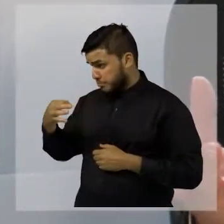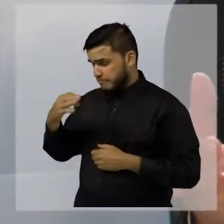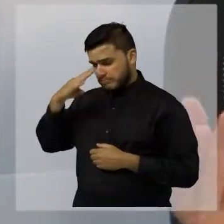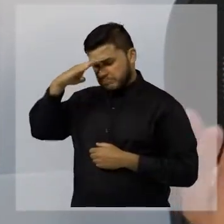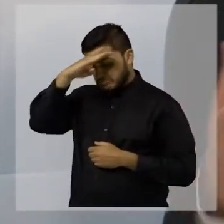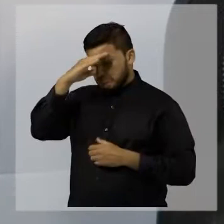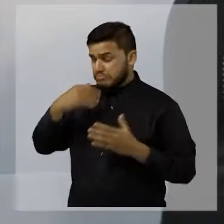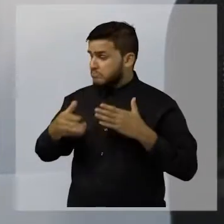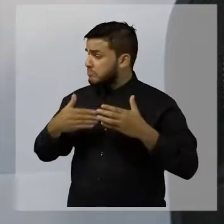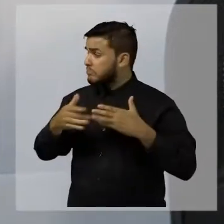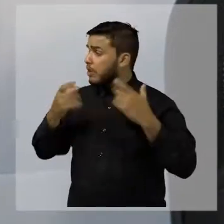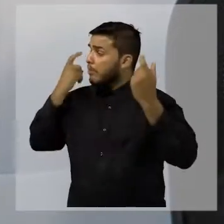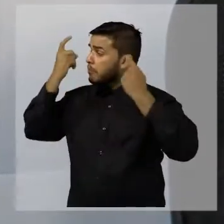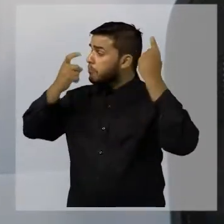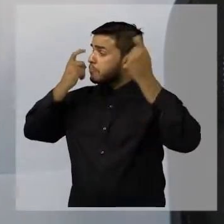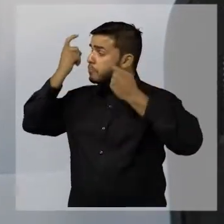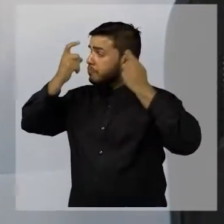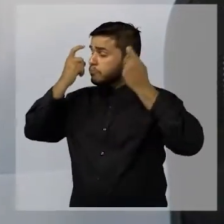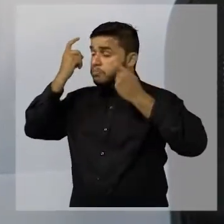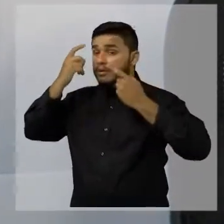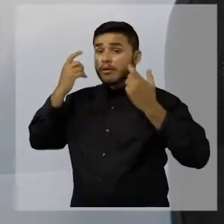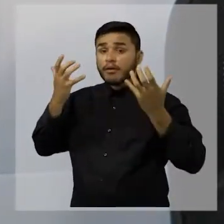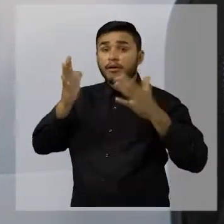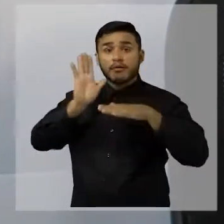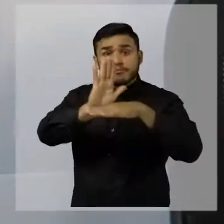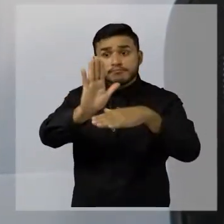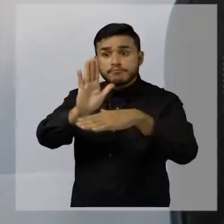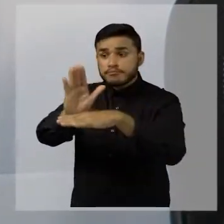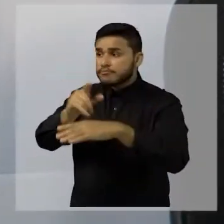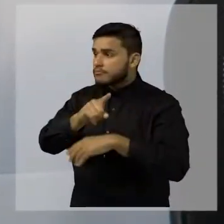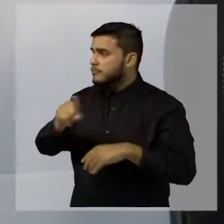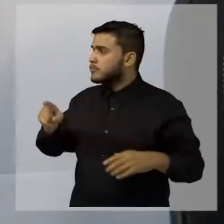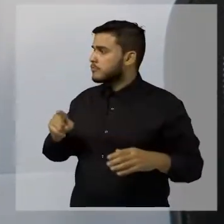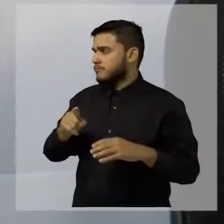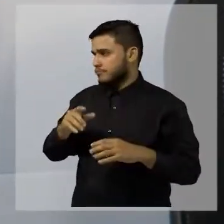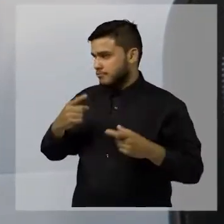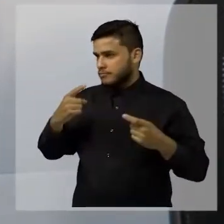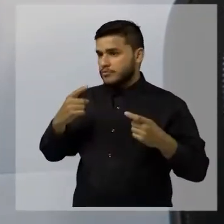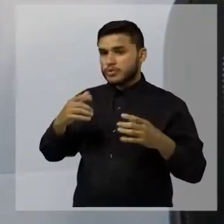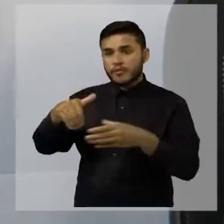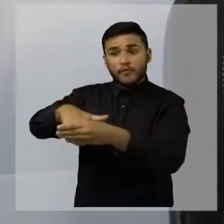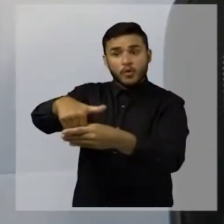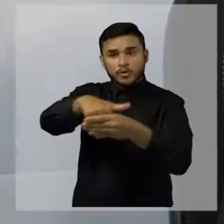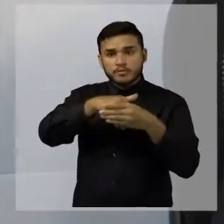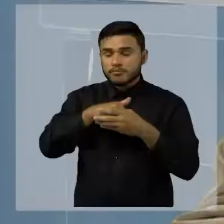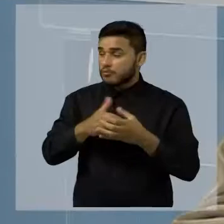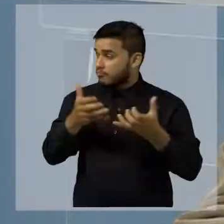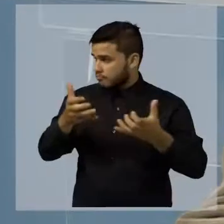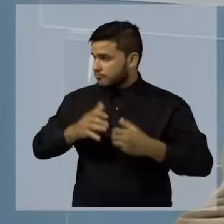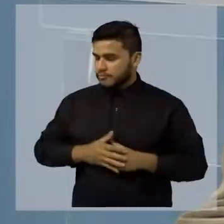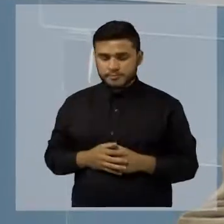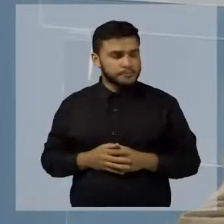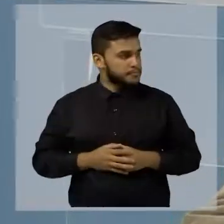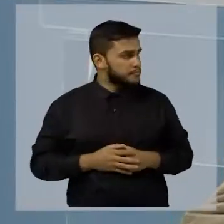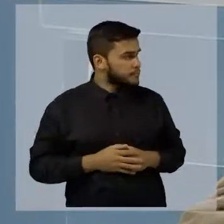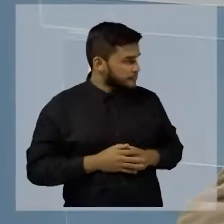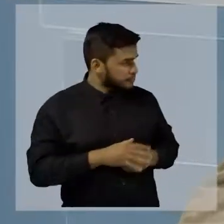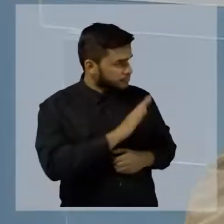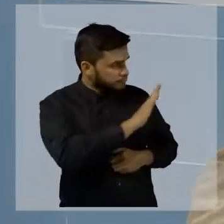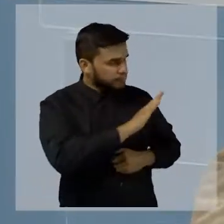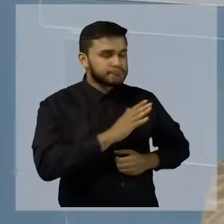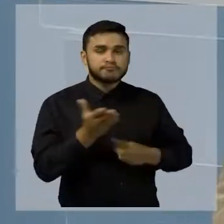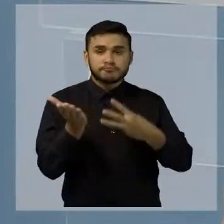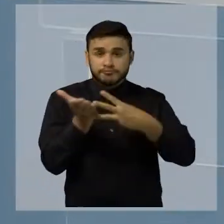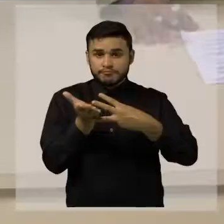comunicação, e a única preocupação dele, básica, é atender a base política eleitoral do mesmo. Vamos para um intervalo rápido? Exatamente.